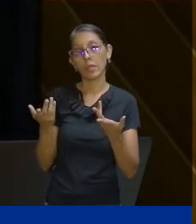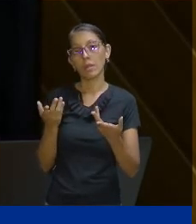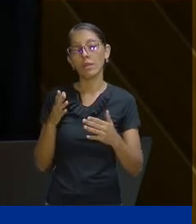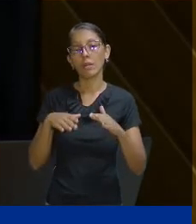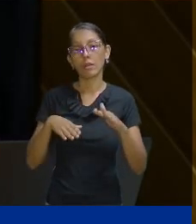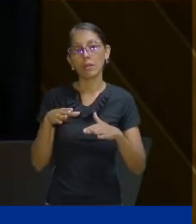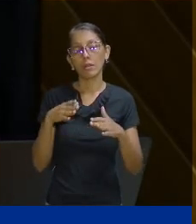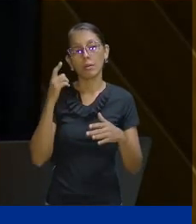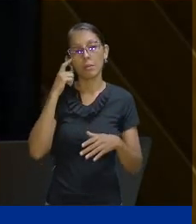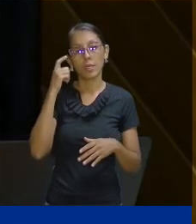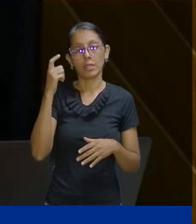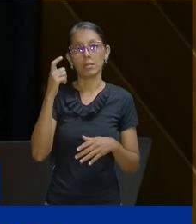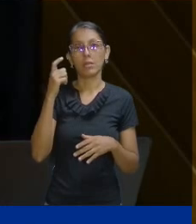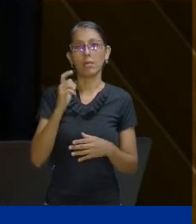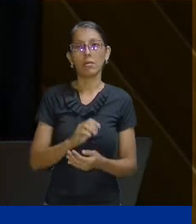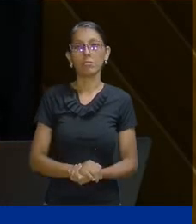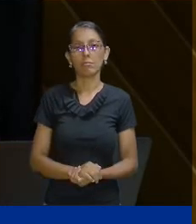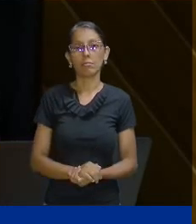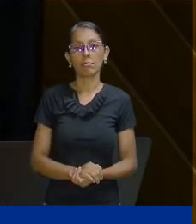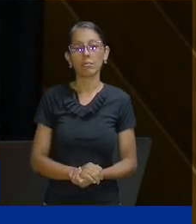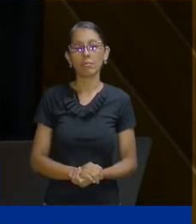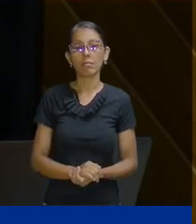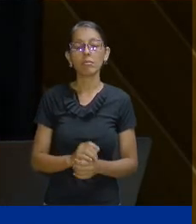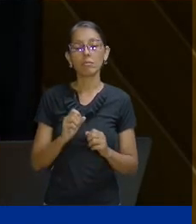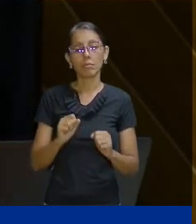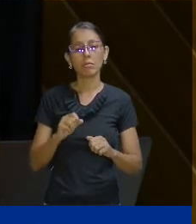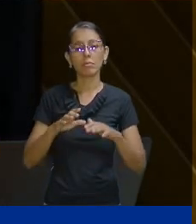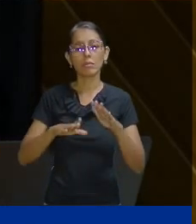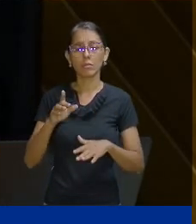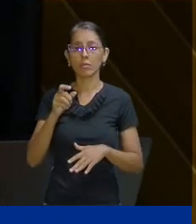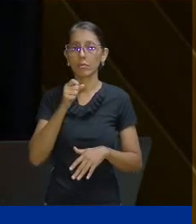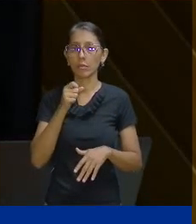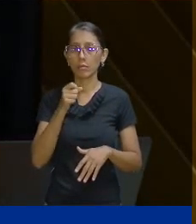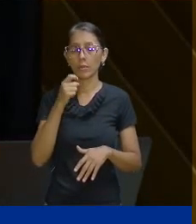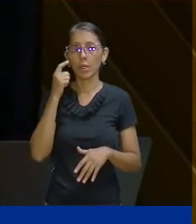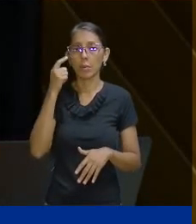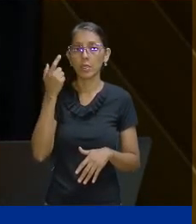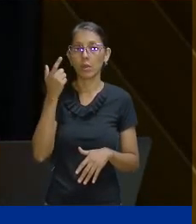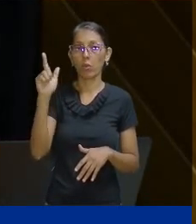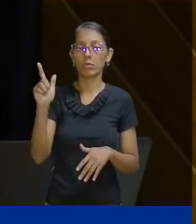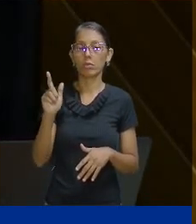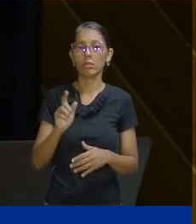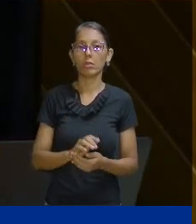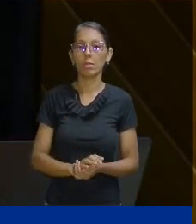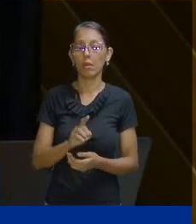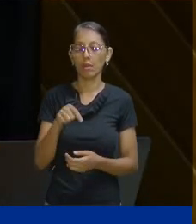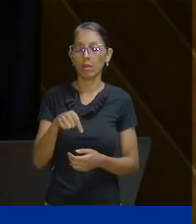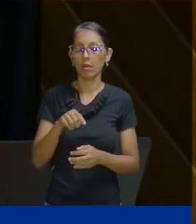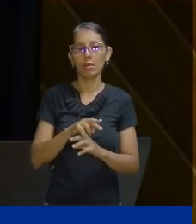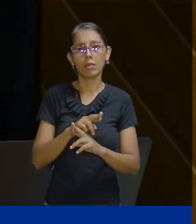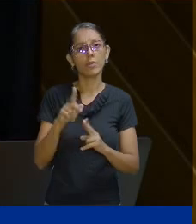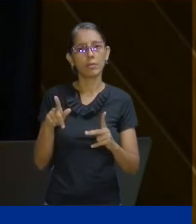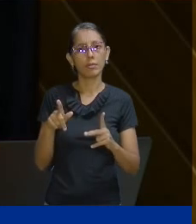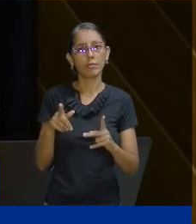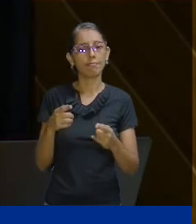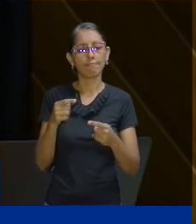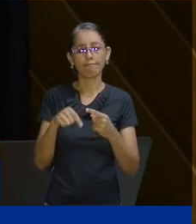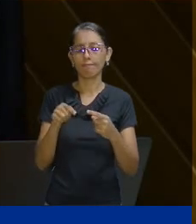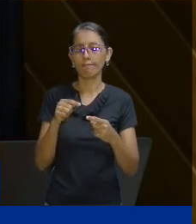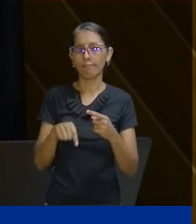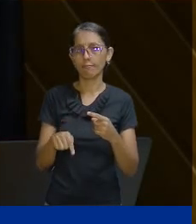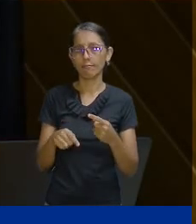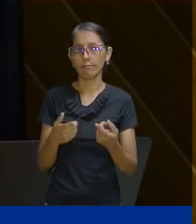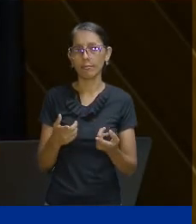de contexto e simplesmente botar uma montagem depois da outra pergunta, uma resposta que não cabia, é evidente, e não é o caso aqui. Então, eu